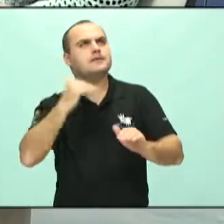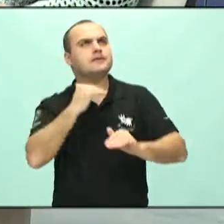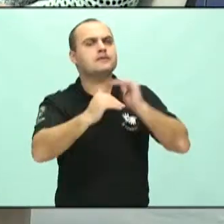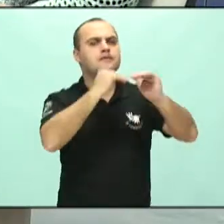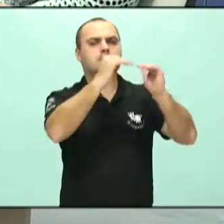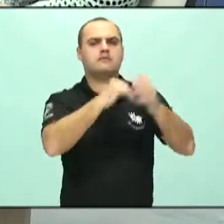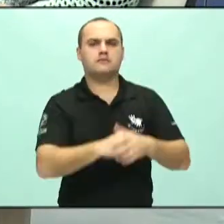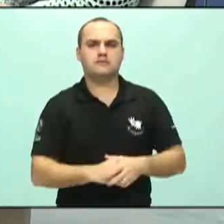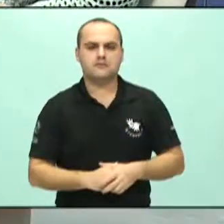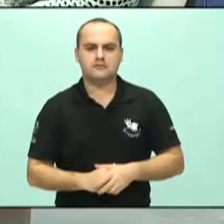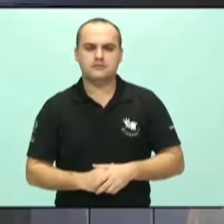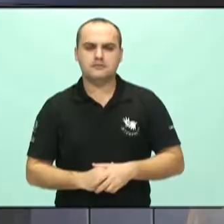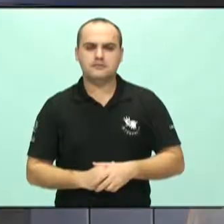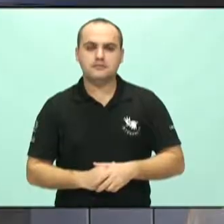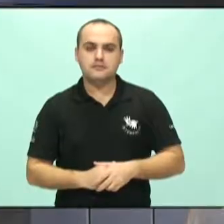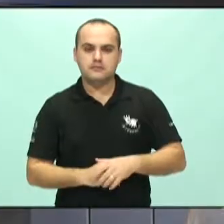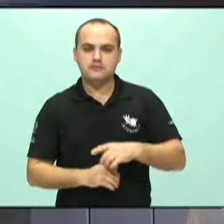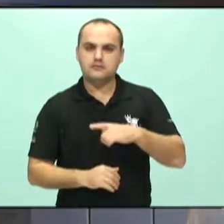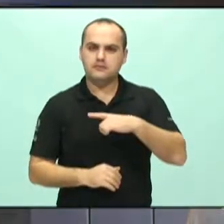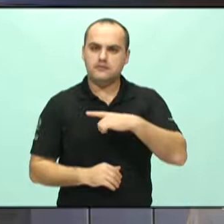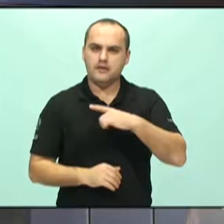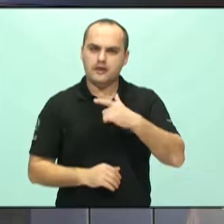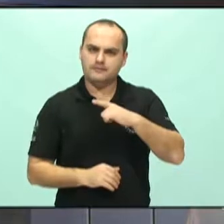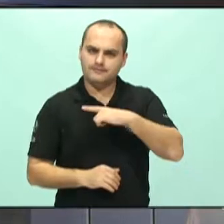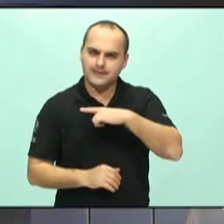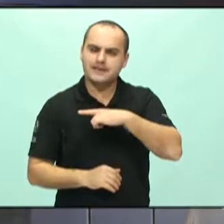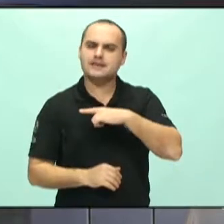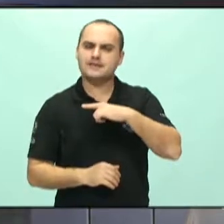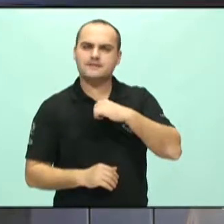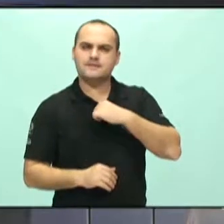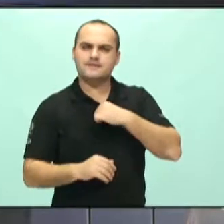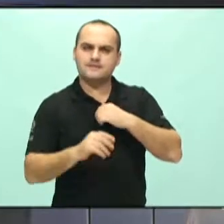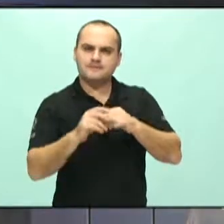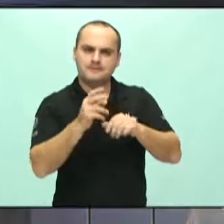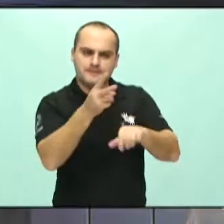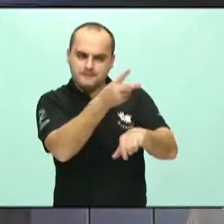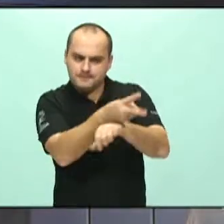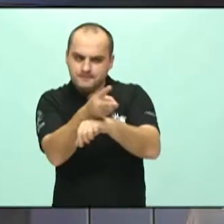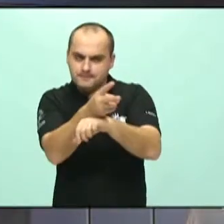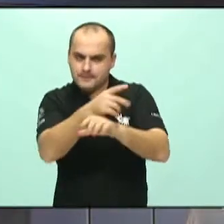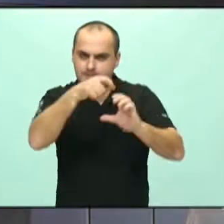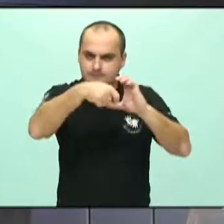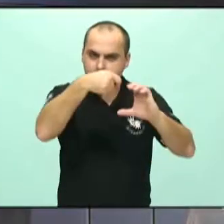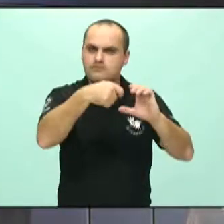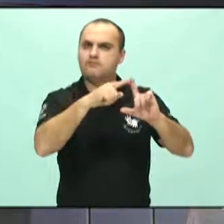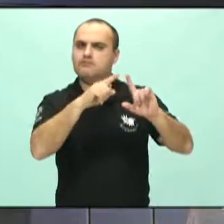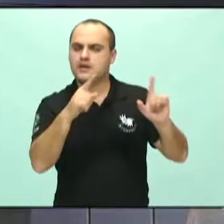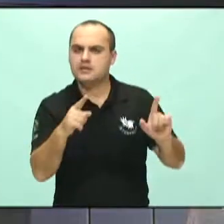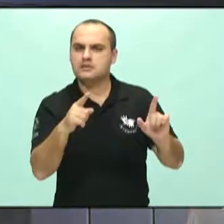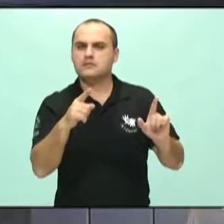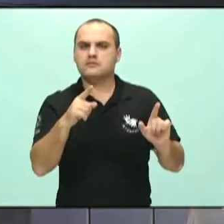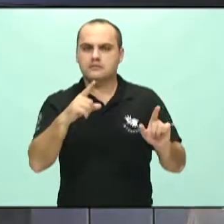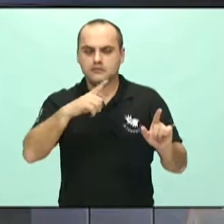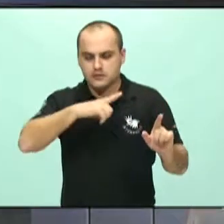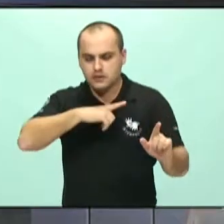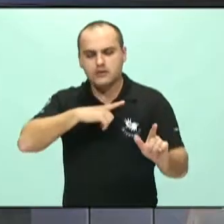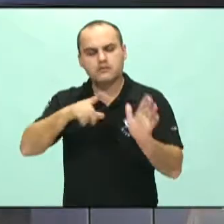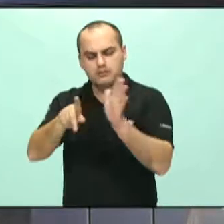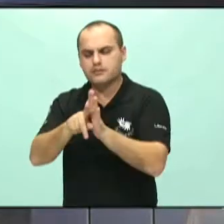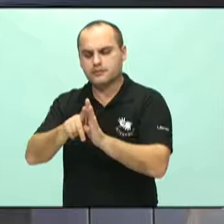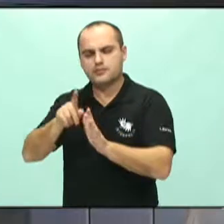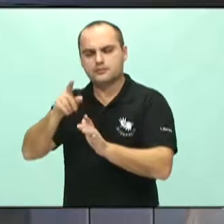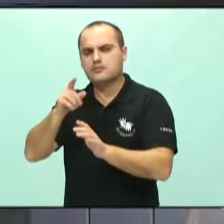para passar agora no programa, mas no canal do YouTube da Câmara de Vereadores vai a reportagem que nós realizamos no dia da